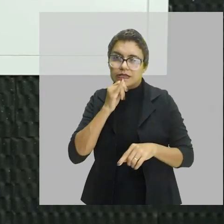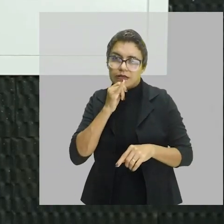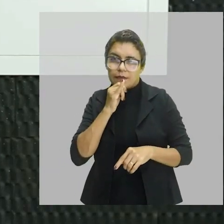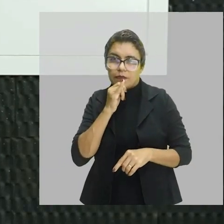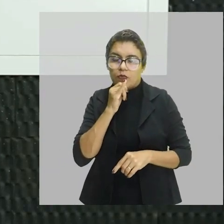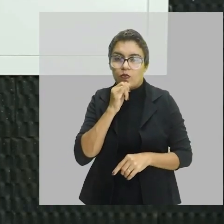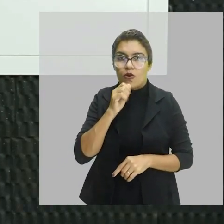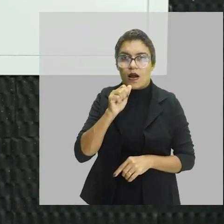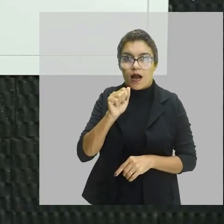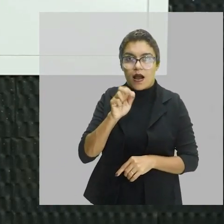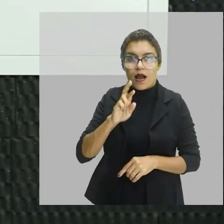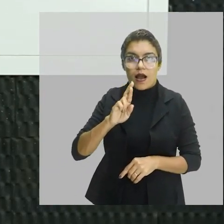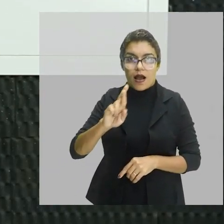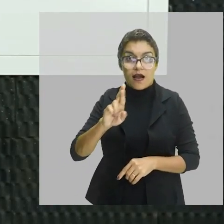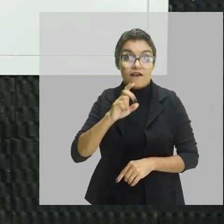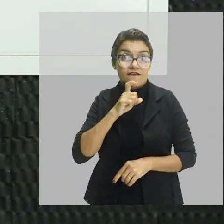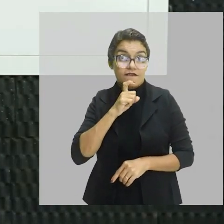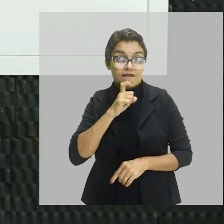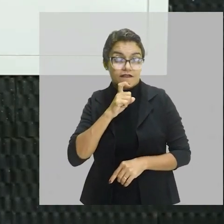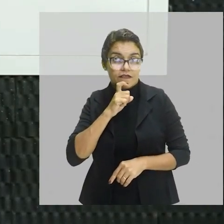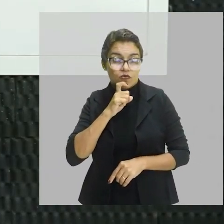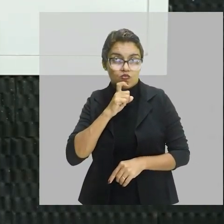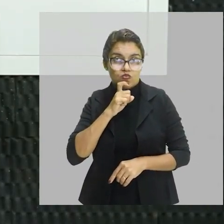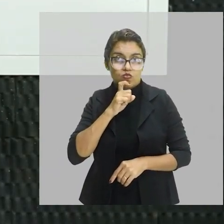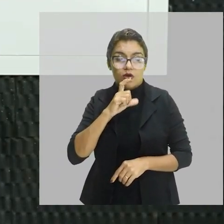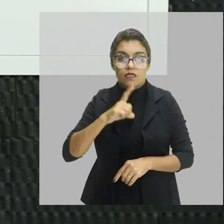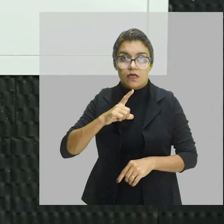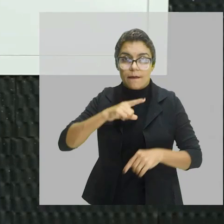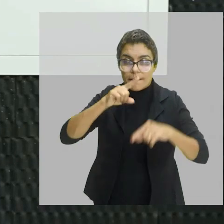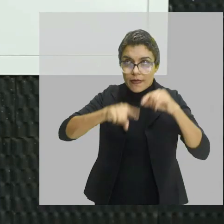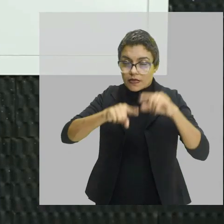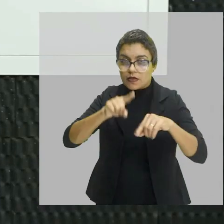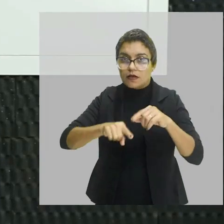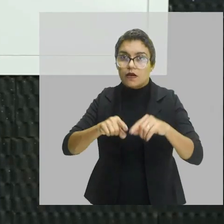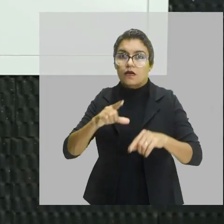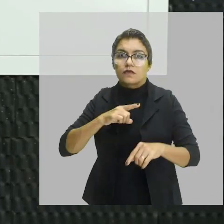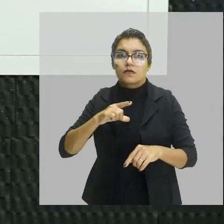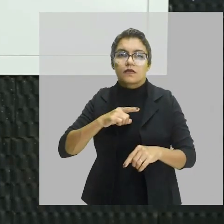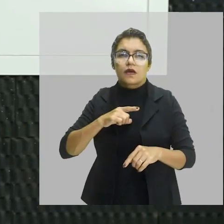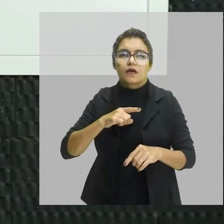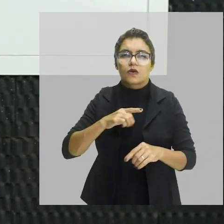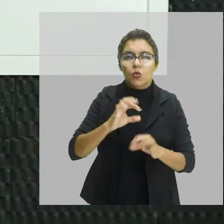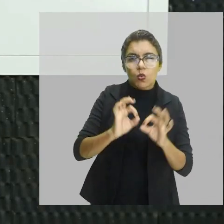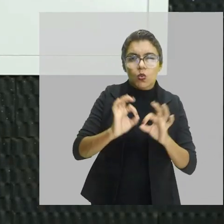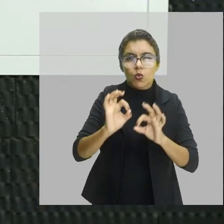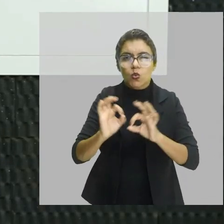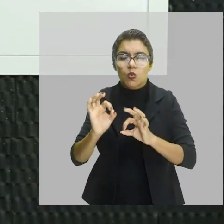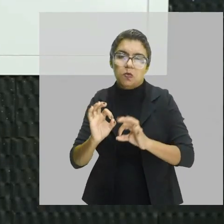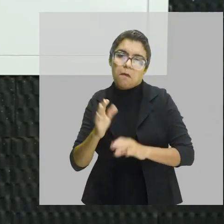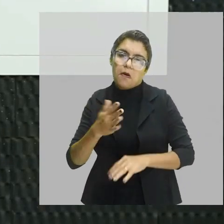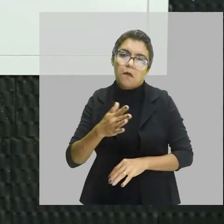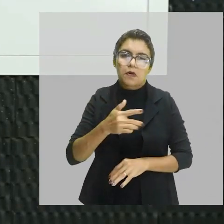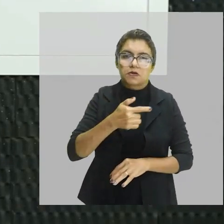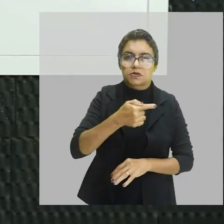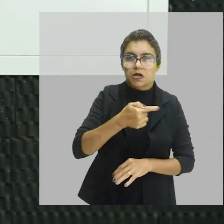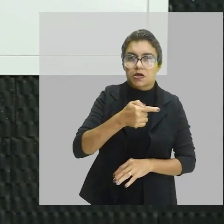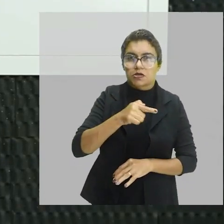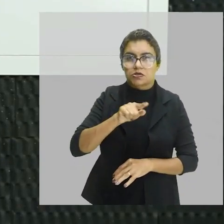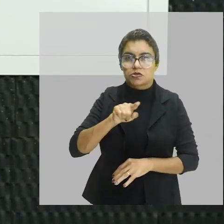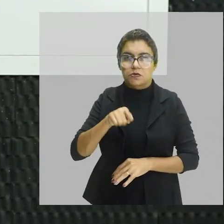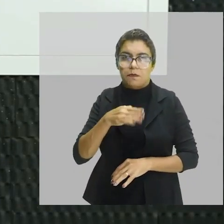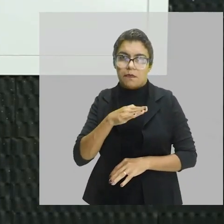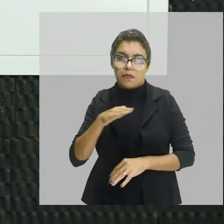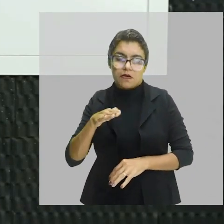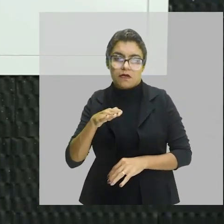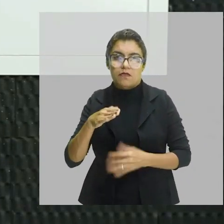exemplo. Né? Os aparelhos de ar-condicionado, eles têm ali uma graduaçãozinha, né? 7,5,